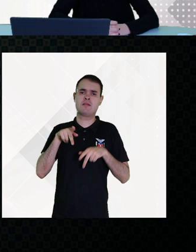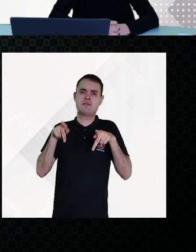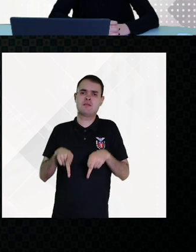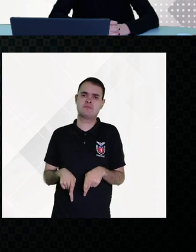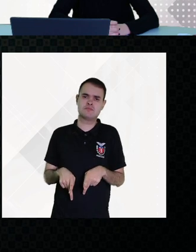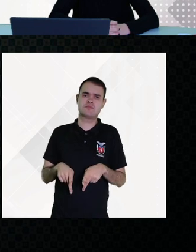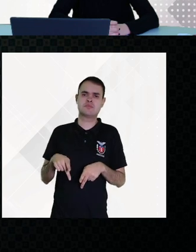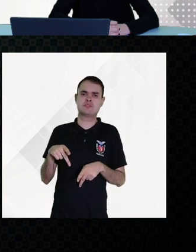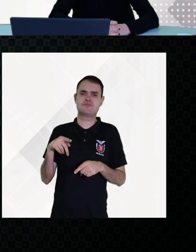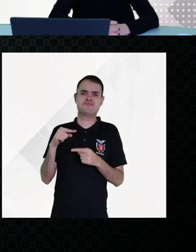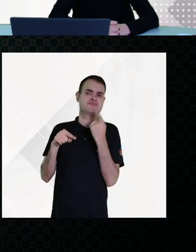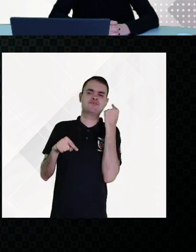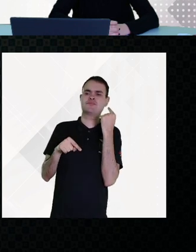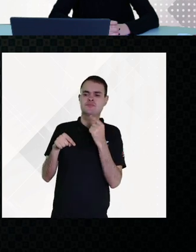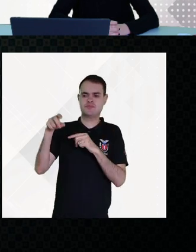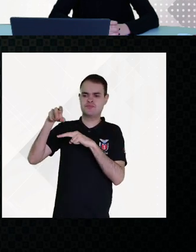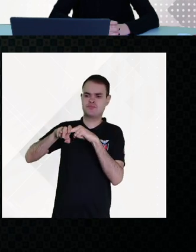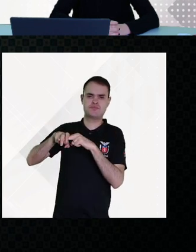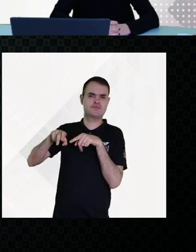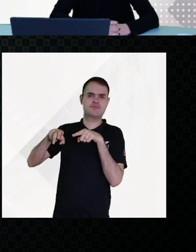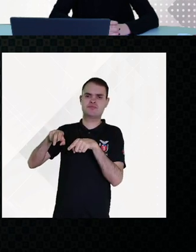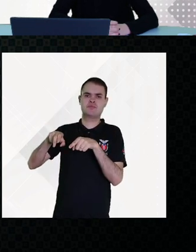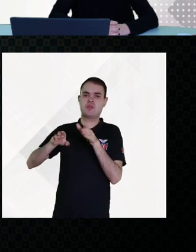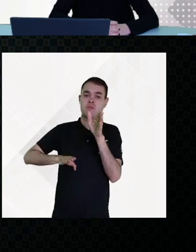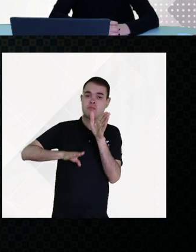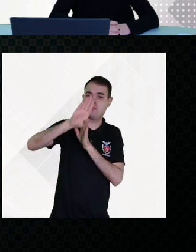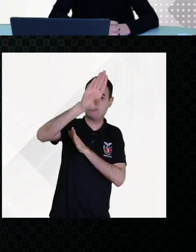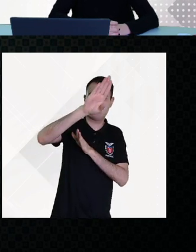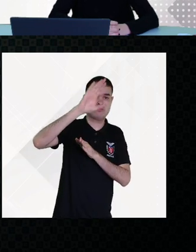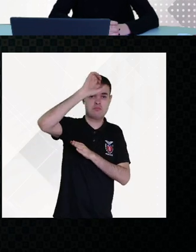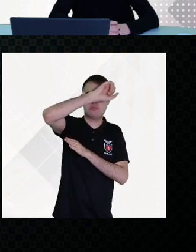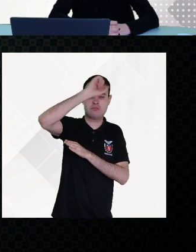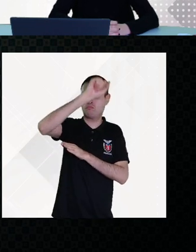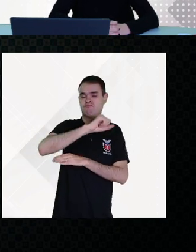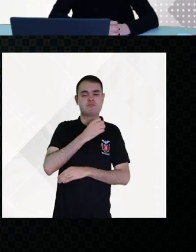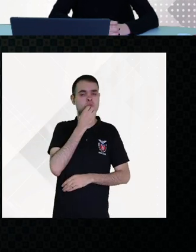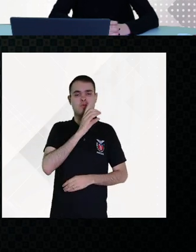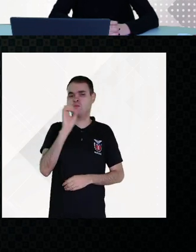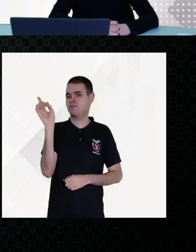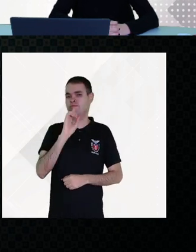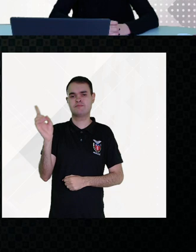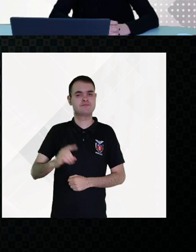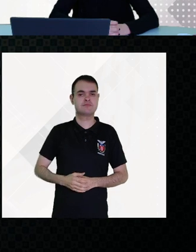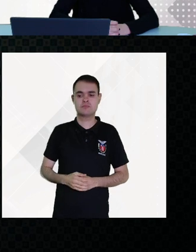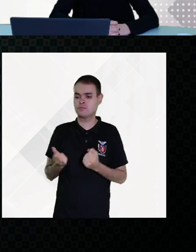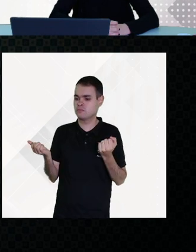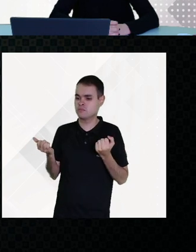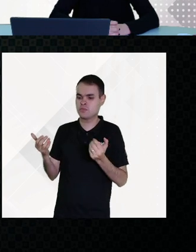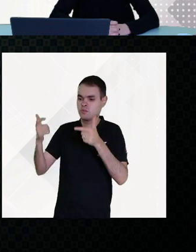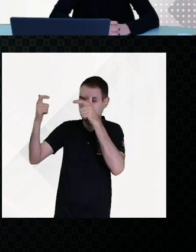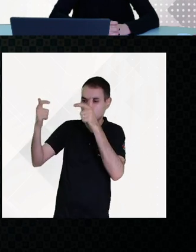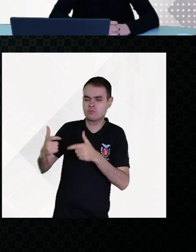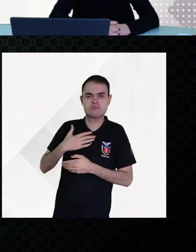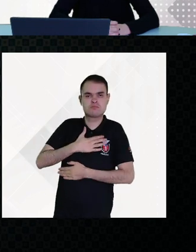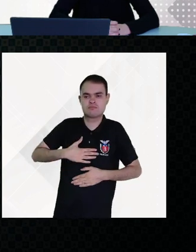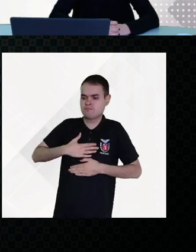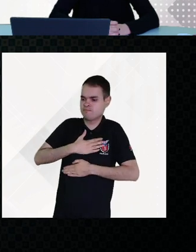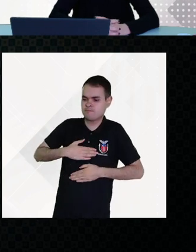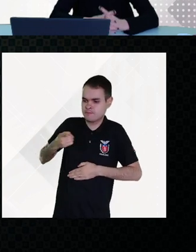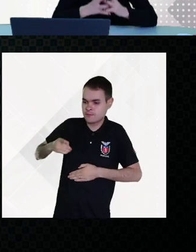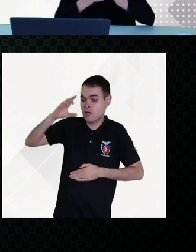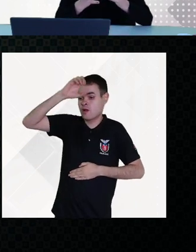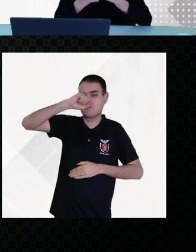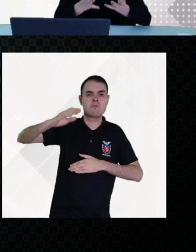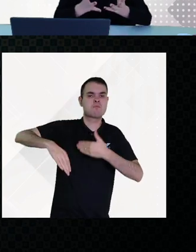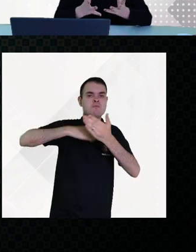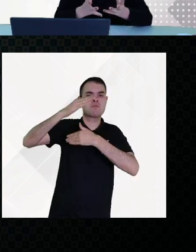em posição inadequada, o rendimento dele não é o mesmo. Né? Eu não estou propiciando um rendimento que eu não